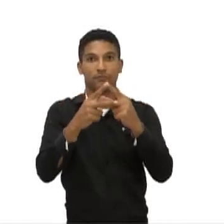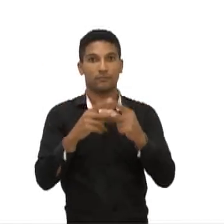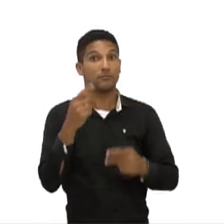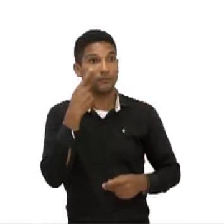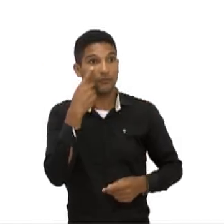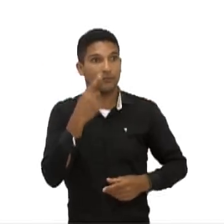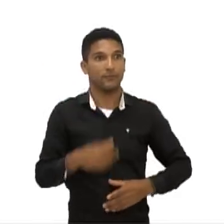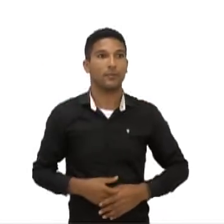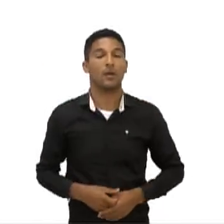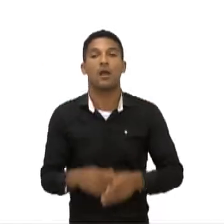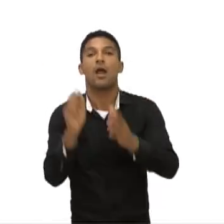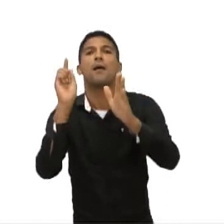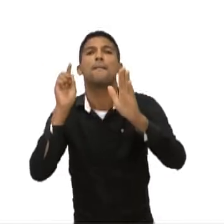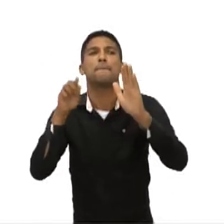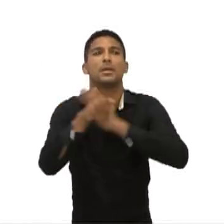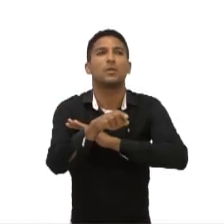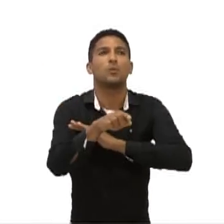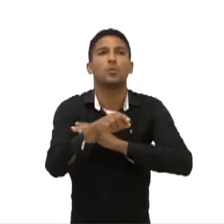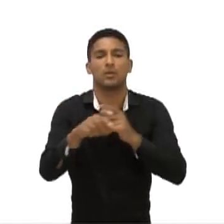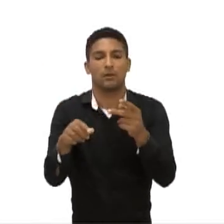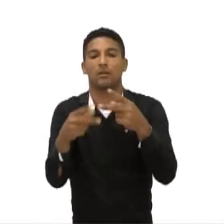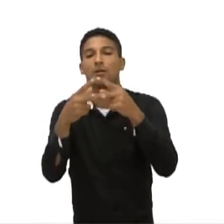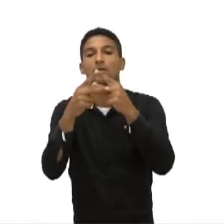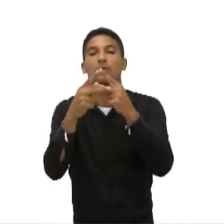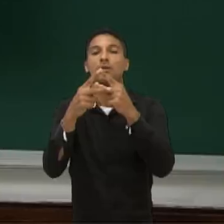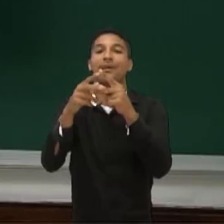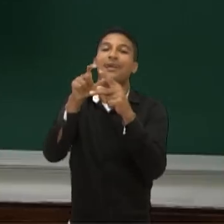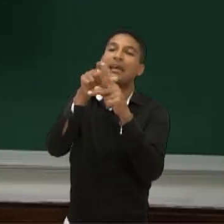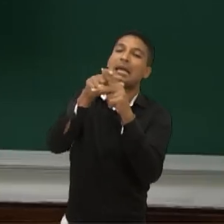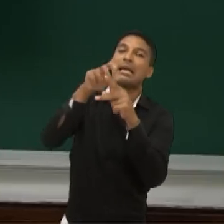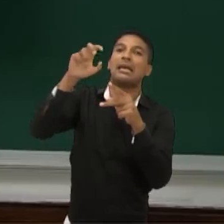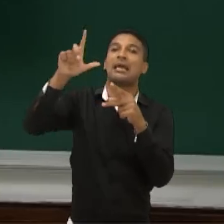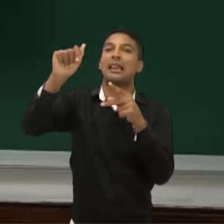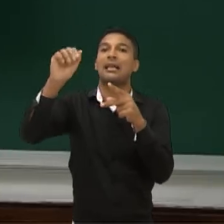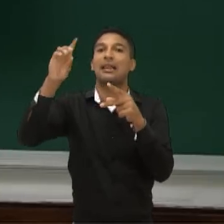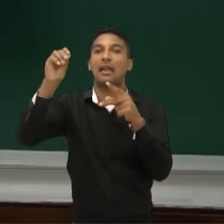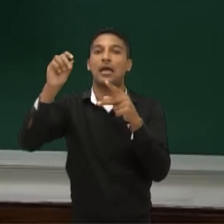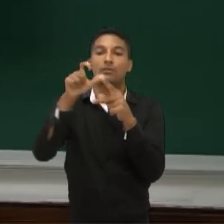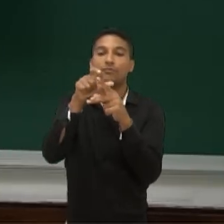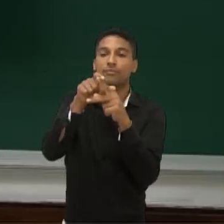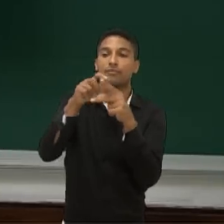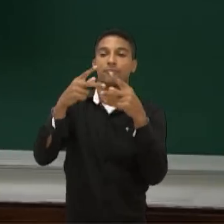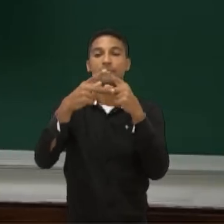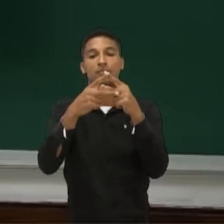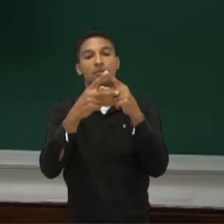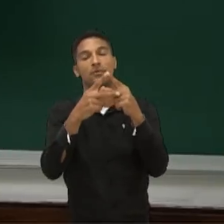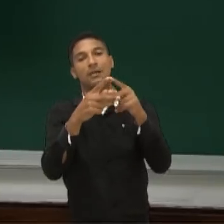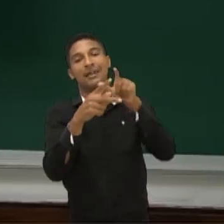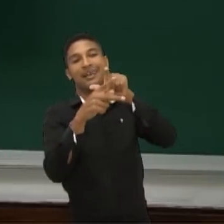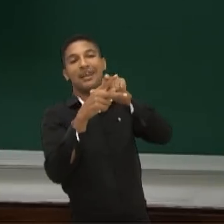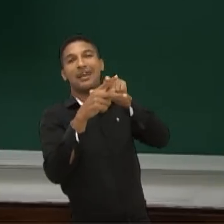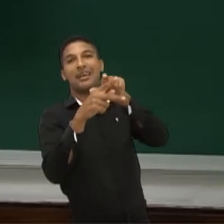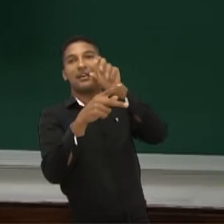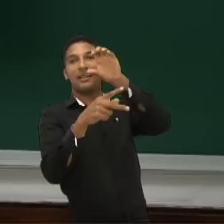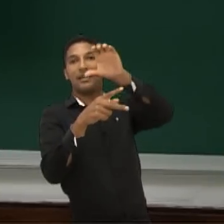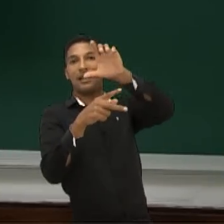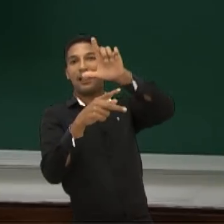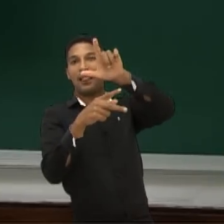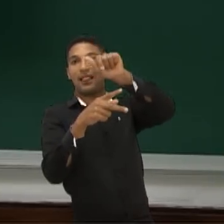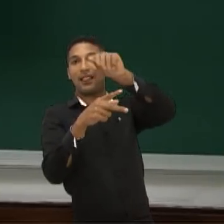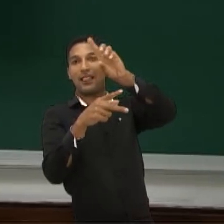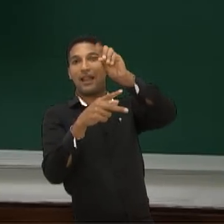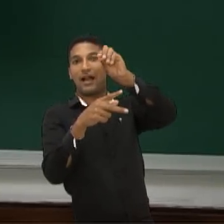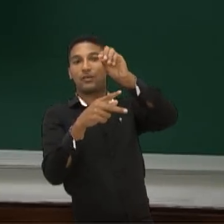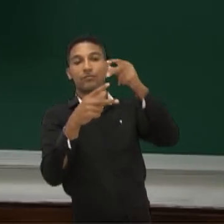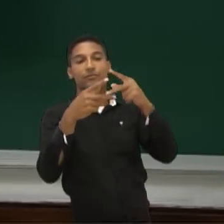podemos indicar o lado de um triângulo? Como que eu indico? Esse lado esse lado. Como que eu chamo esse lado? Como que eu posso